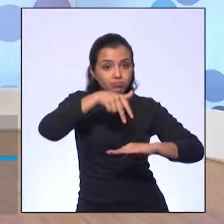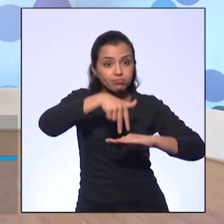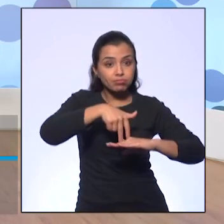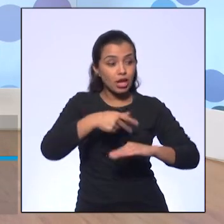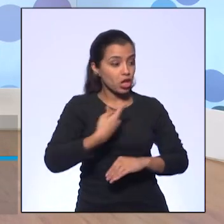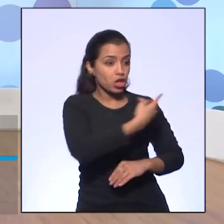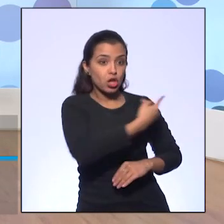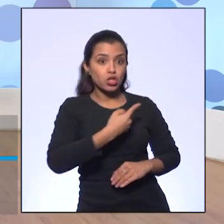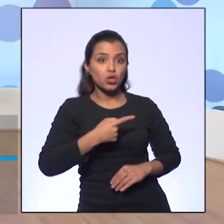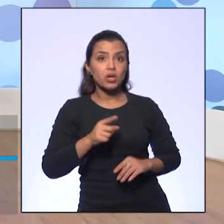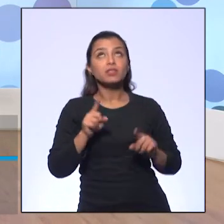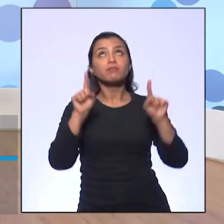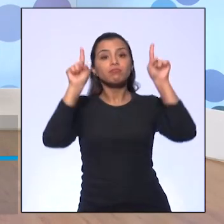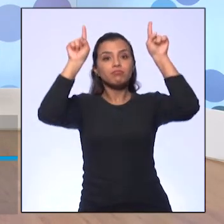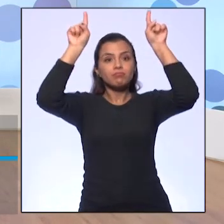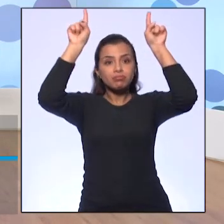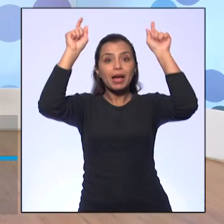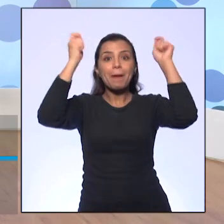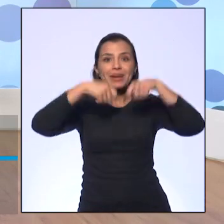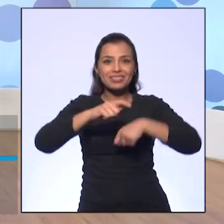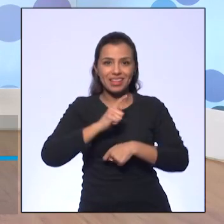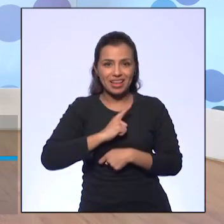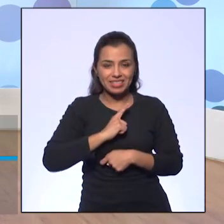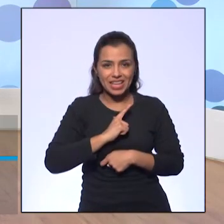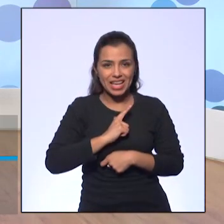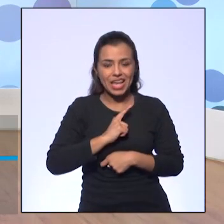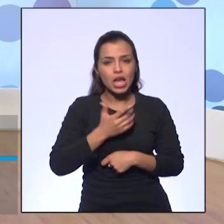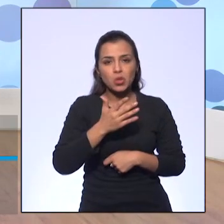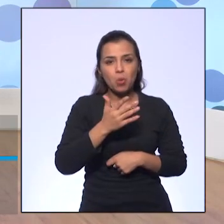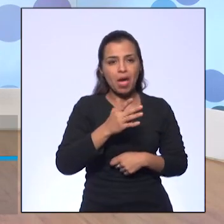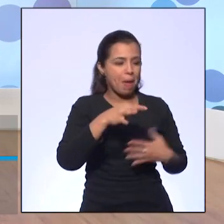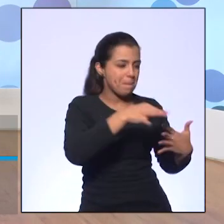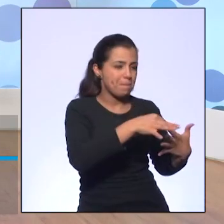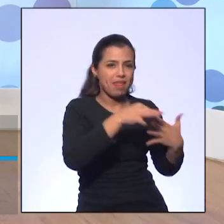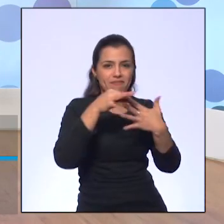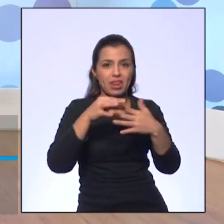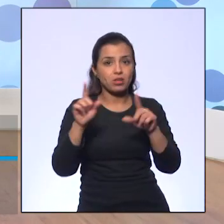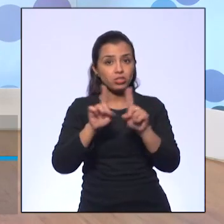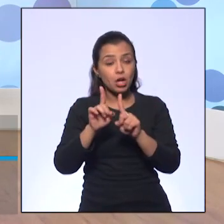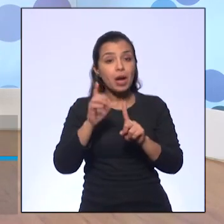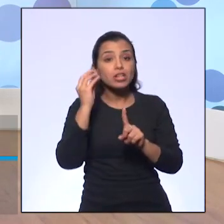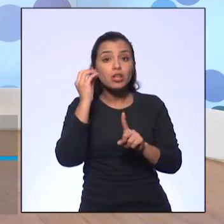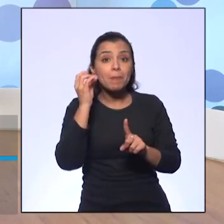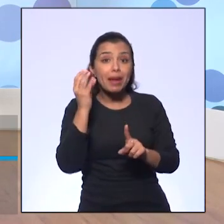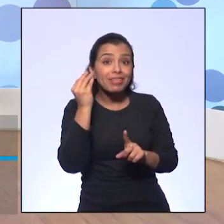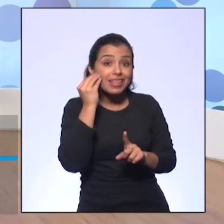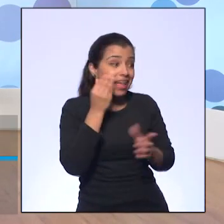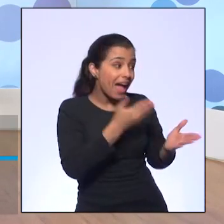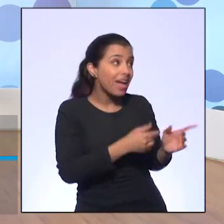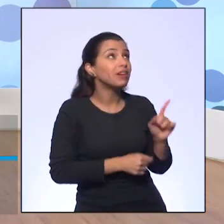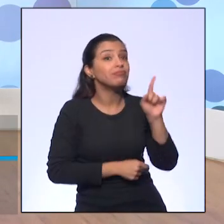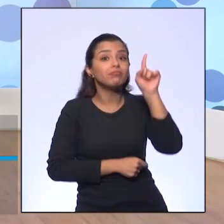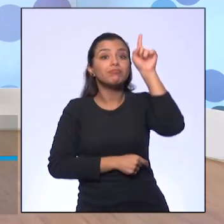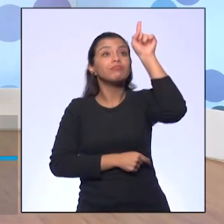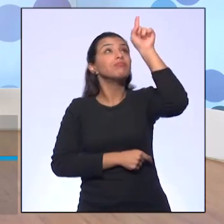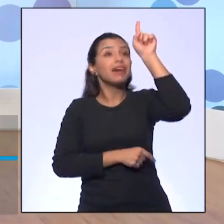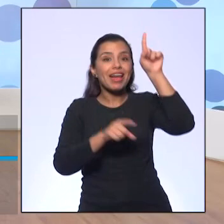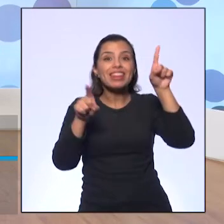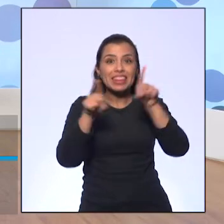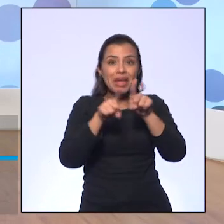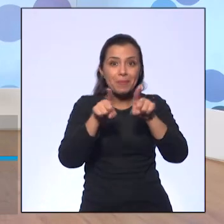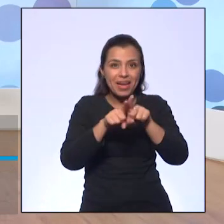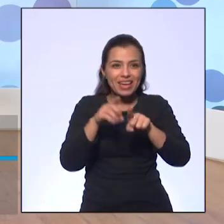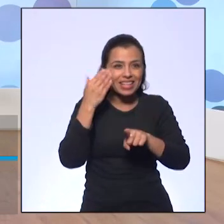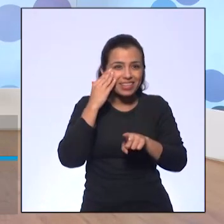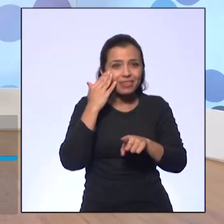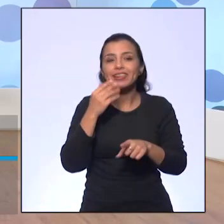cima. Não é tratá-la de maneira errada, não é dar privilégios para ela, é garantir que ela alcance onde eu estou alcançando. Exatamente, porque eu